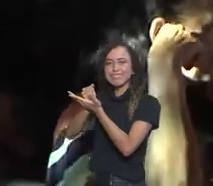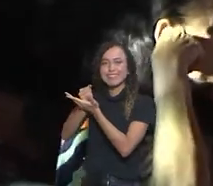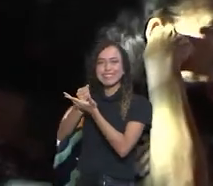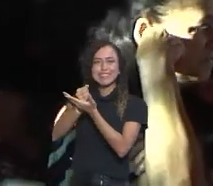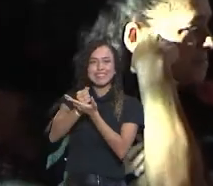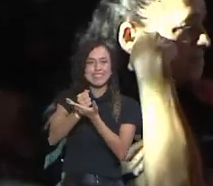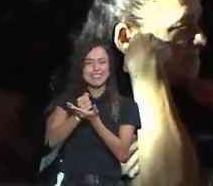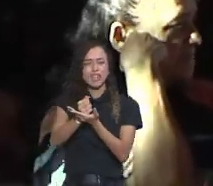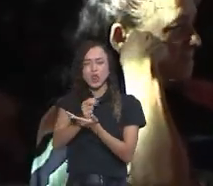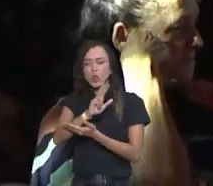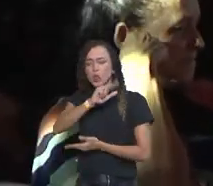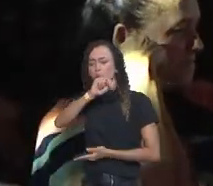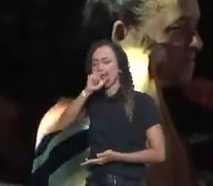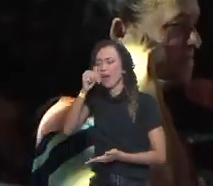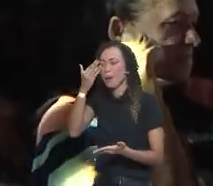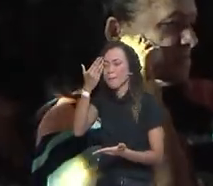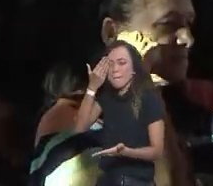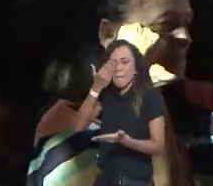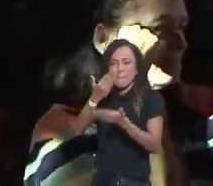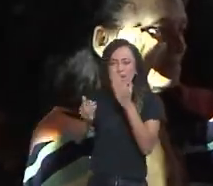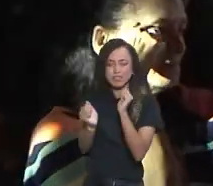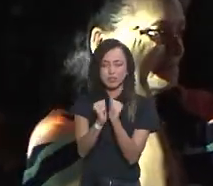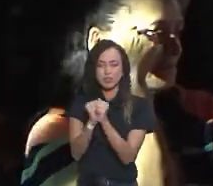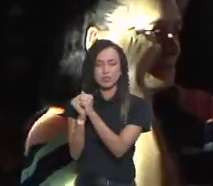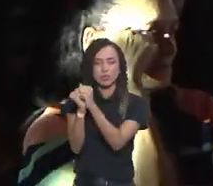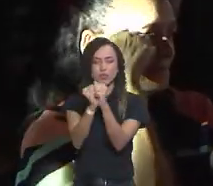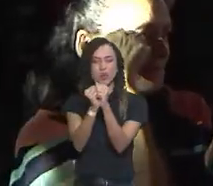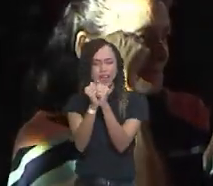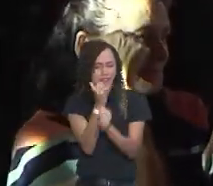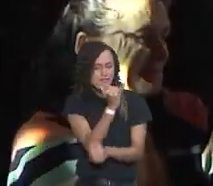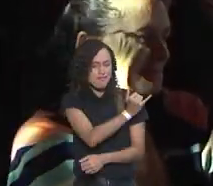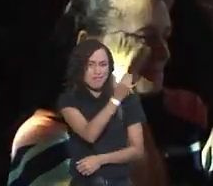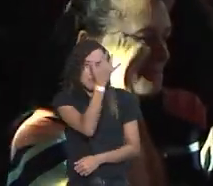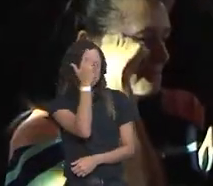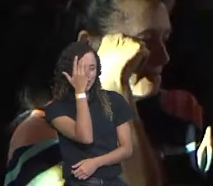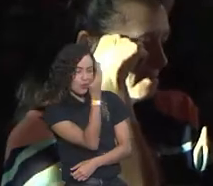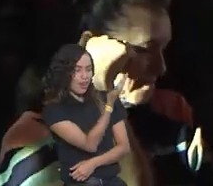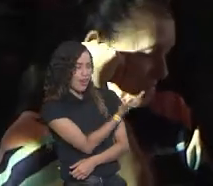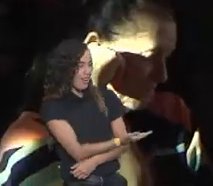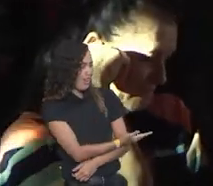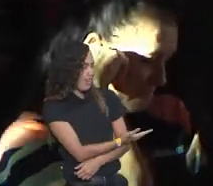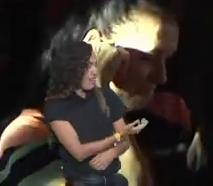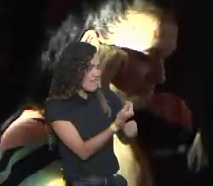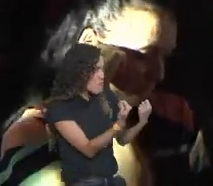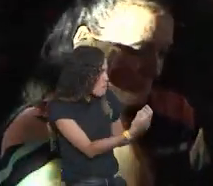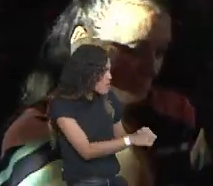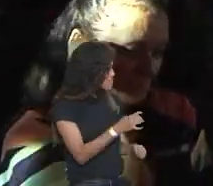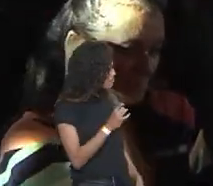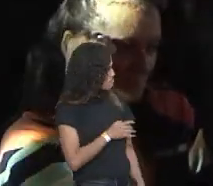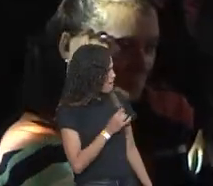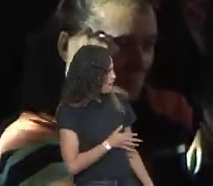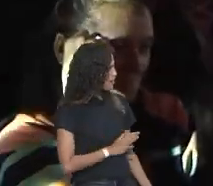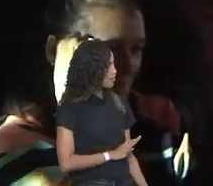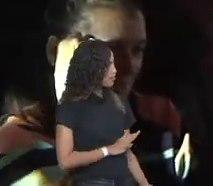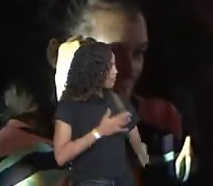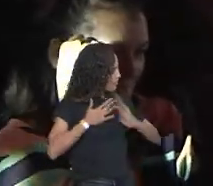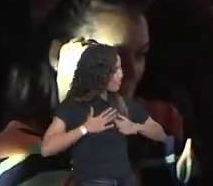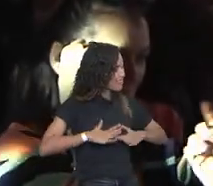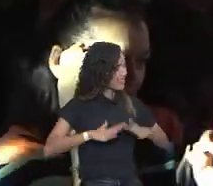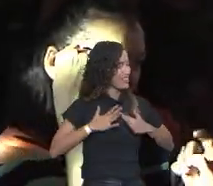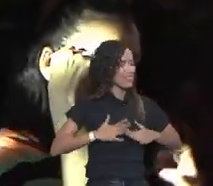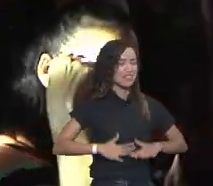aquele que não perde batalha está com você diga para pessoa ao seu lado não precisa ter